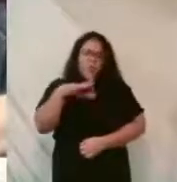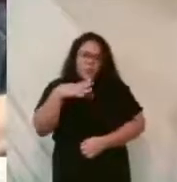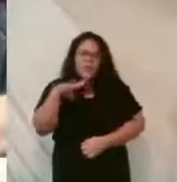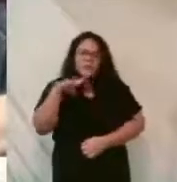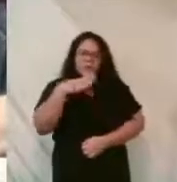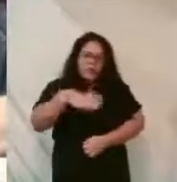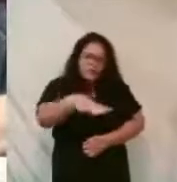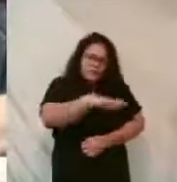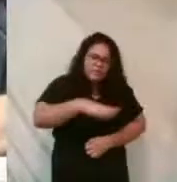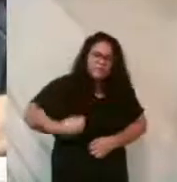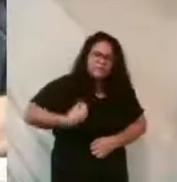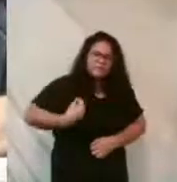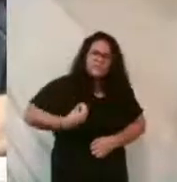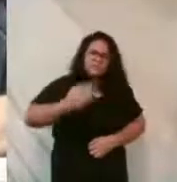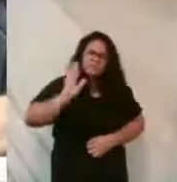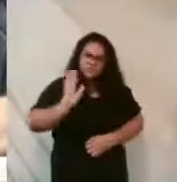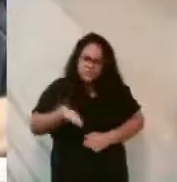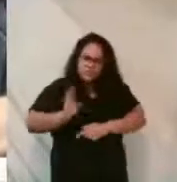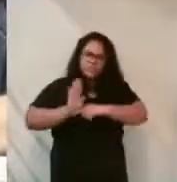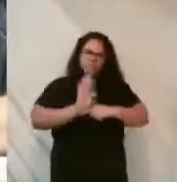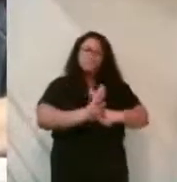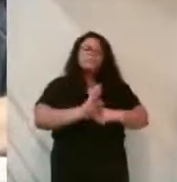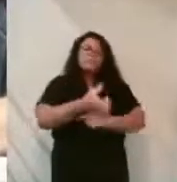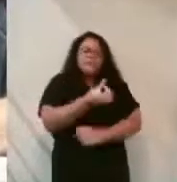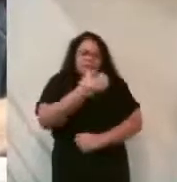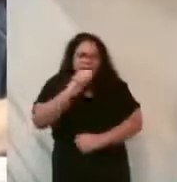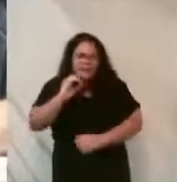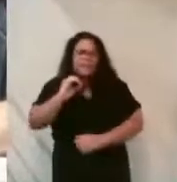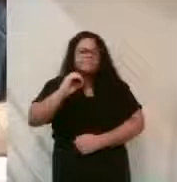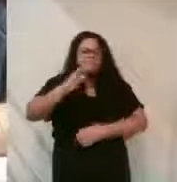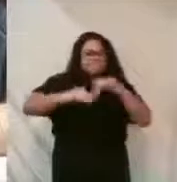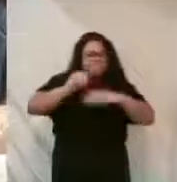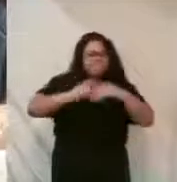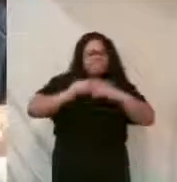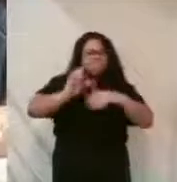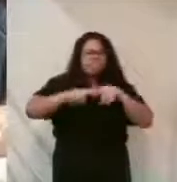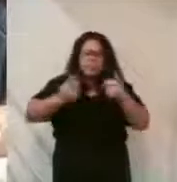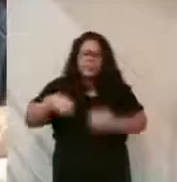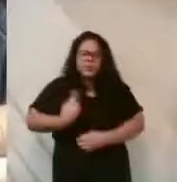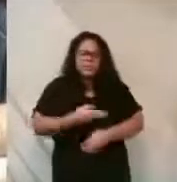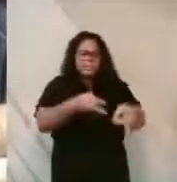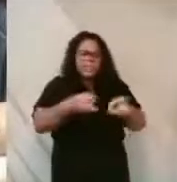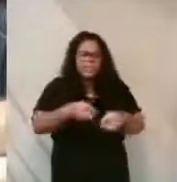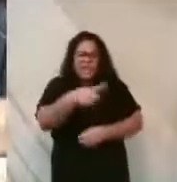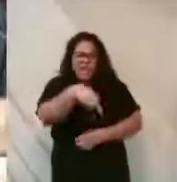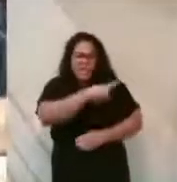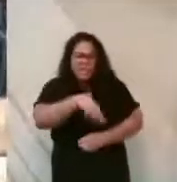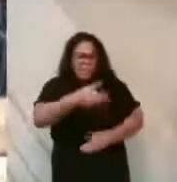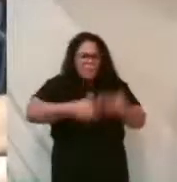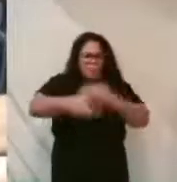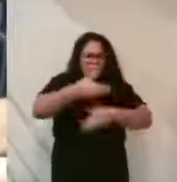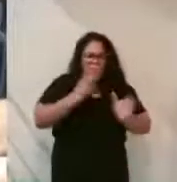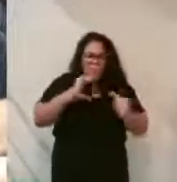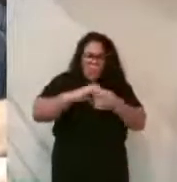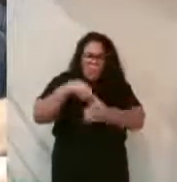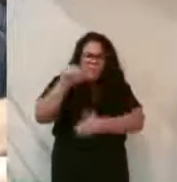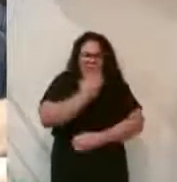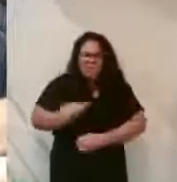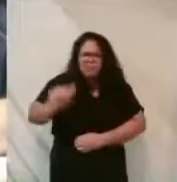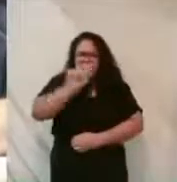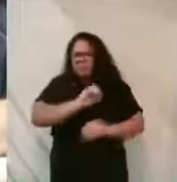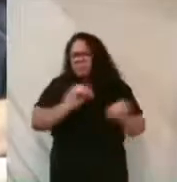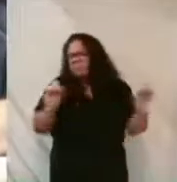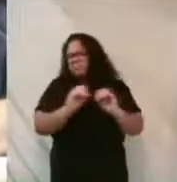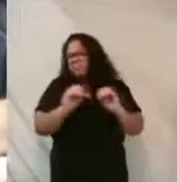catadores nesses primeiros municípios. Mas o que nos chama a atenção é que eles não estão em cooperativas, não estão em associações, né?